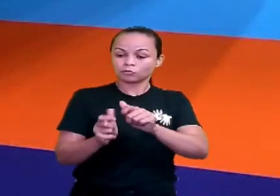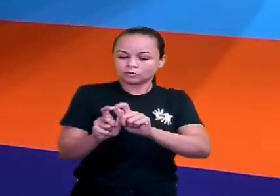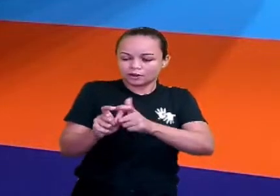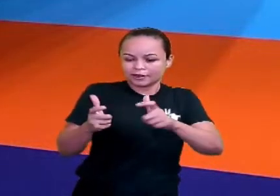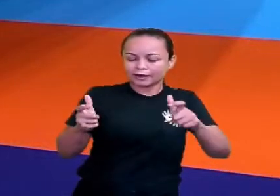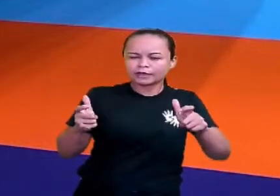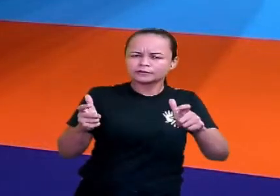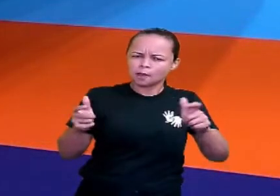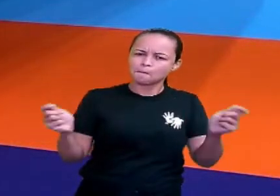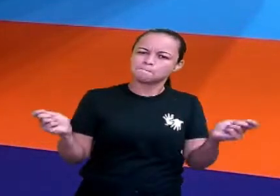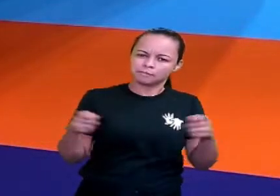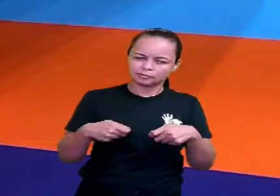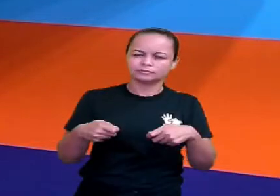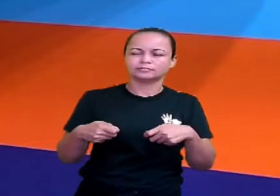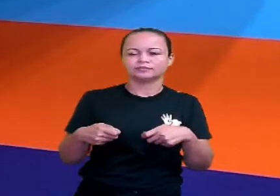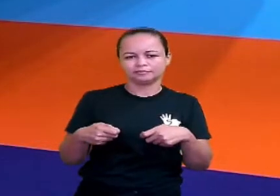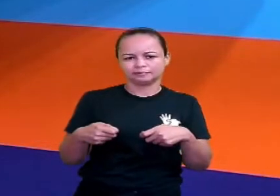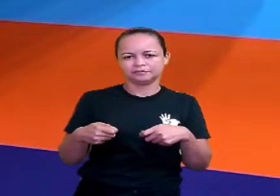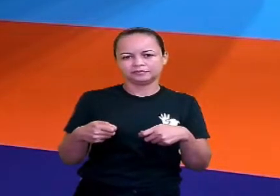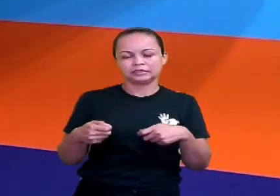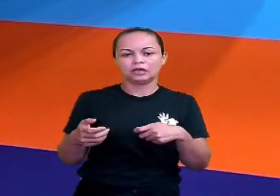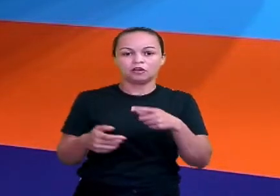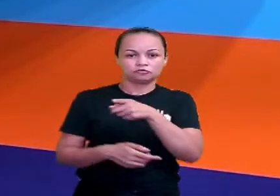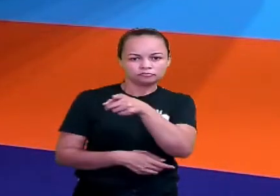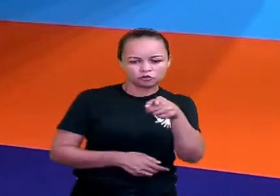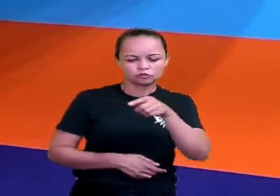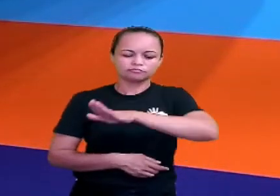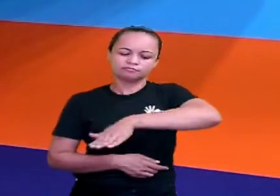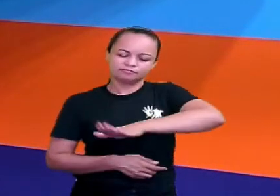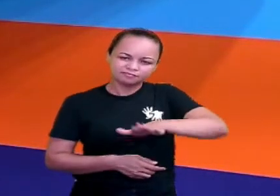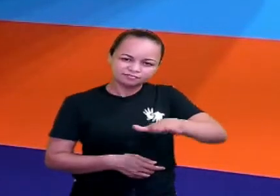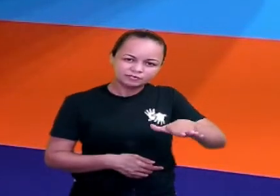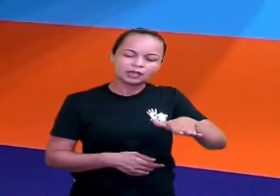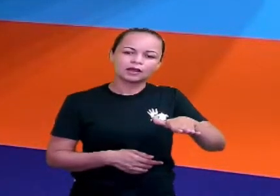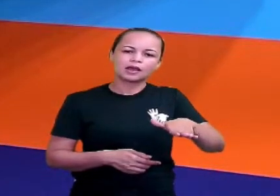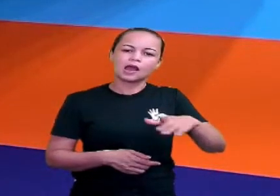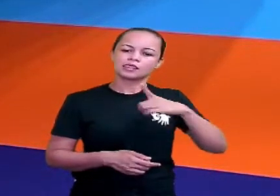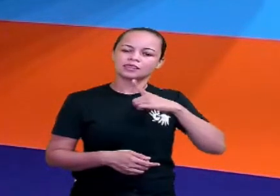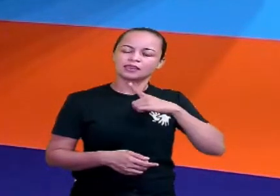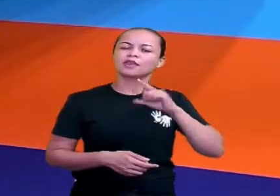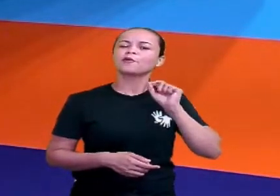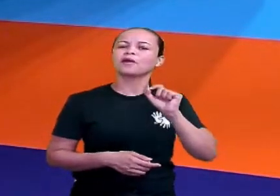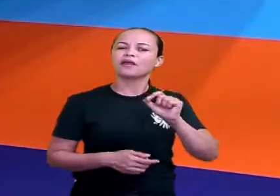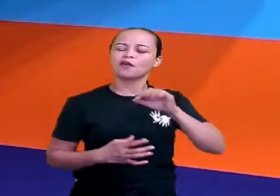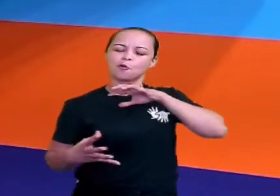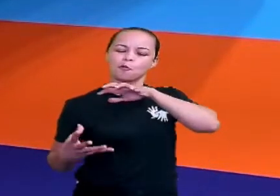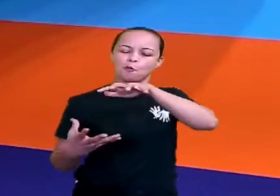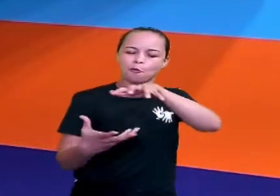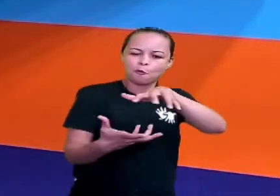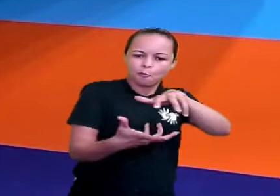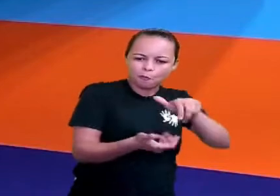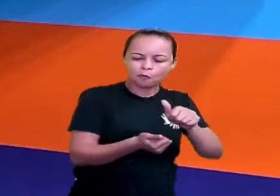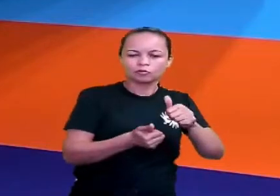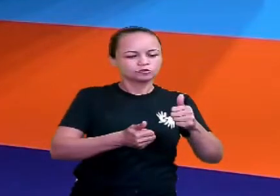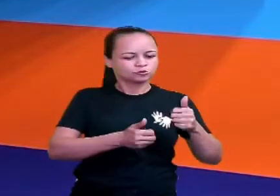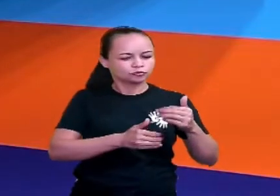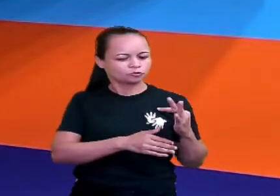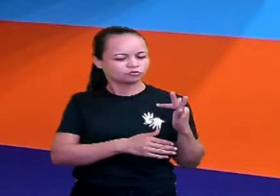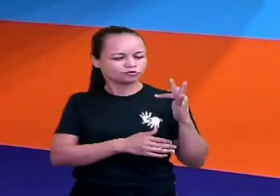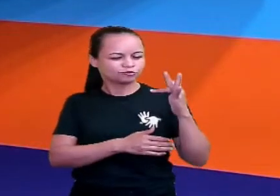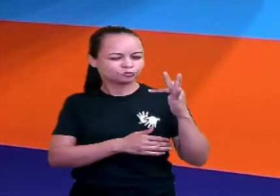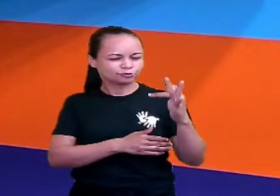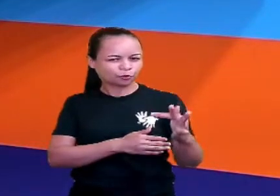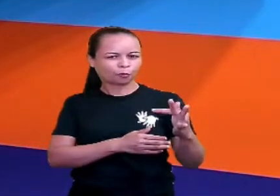muitas possibilidades. Vocês, crianças, vocês têm um mundo inteiro, como diz o livro, pela frente para viver,